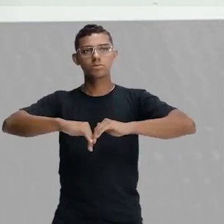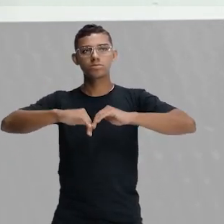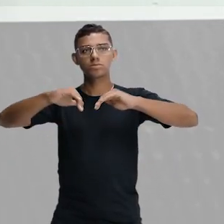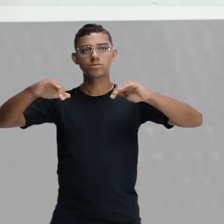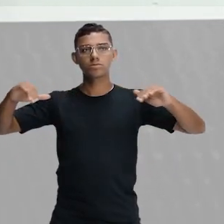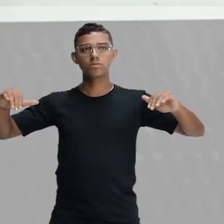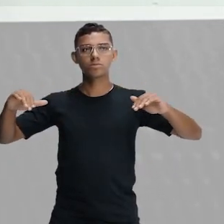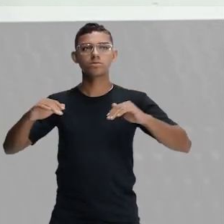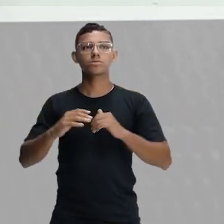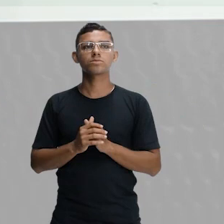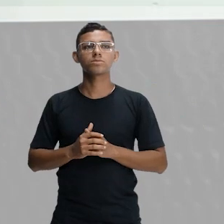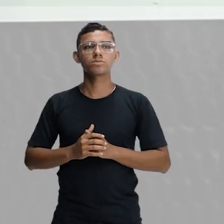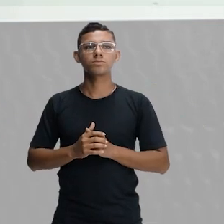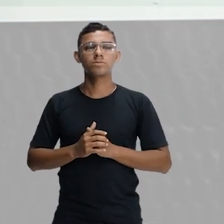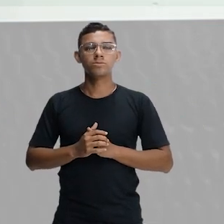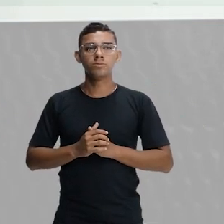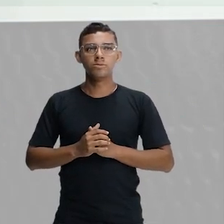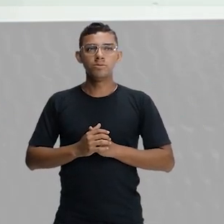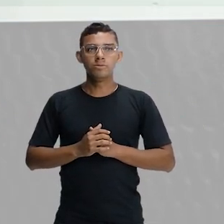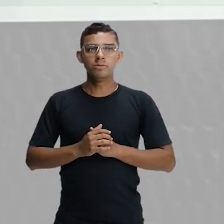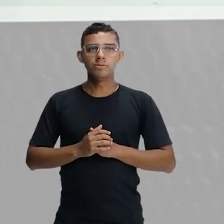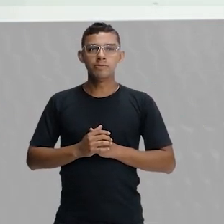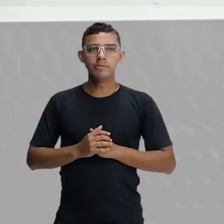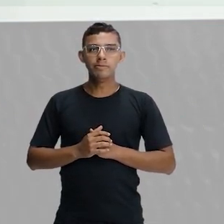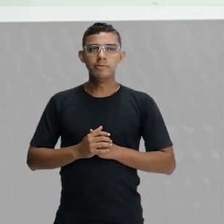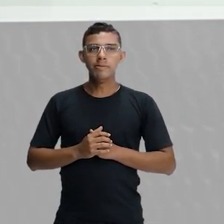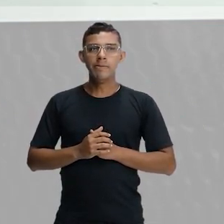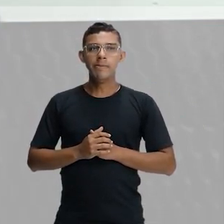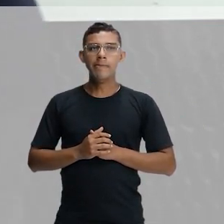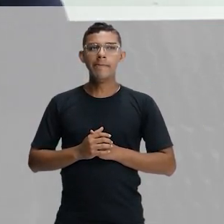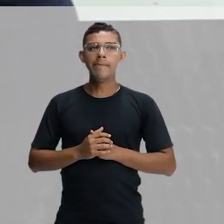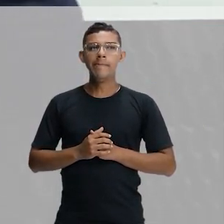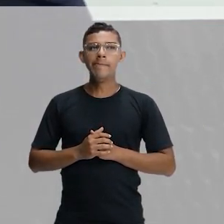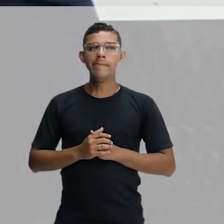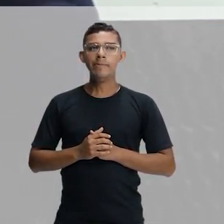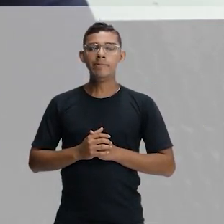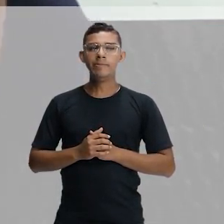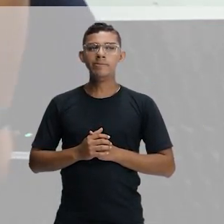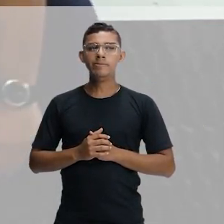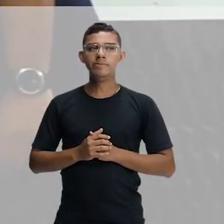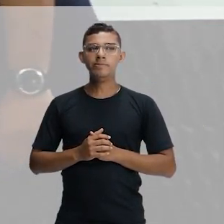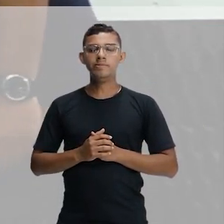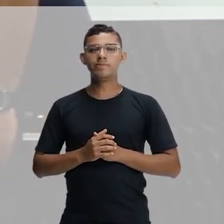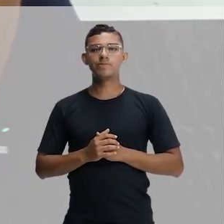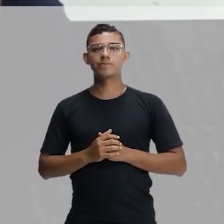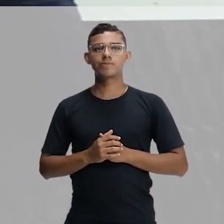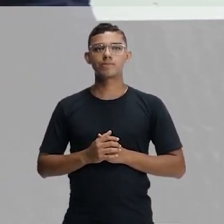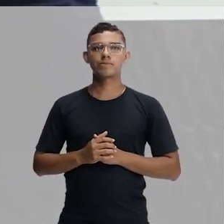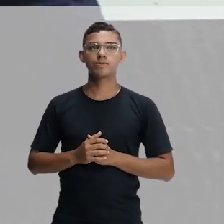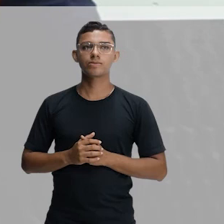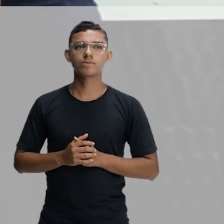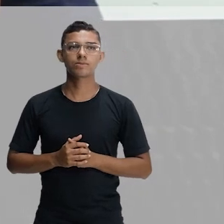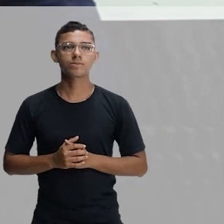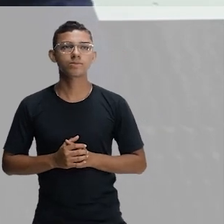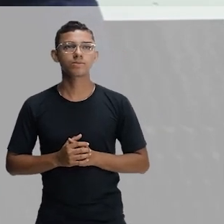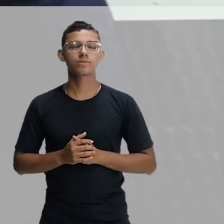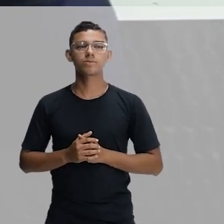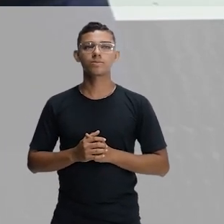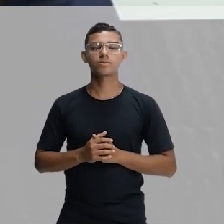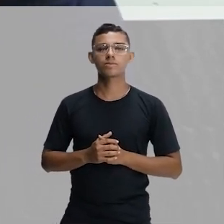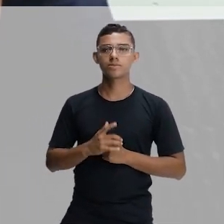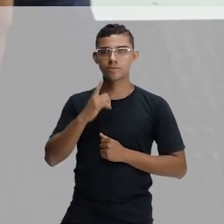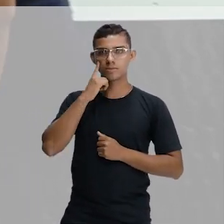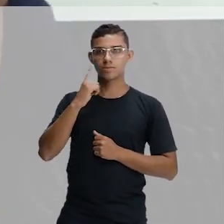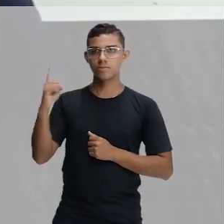separá-los, tá ok? Então, separamos aqui o vidro e separamos também o novelozinho de